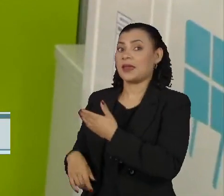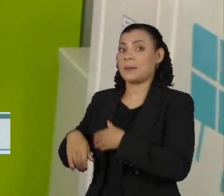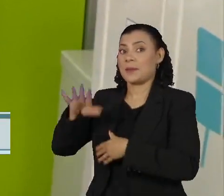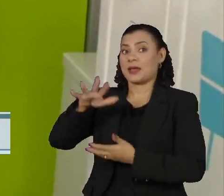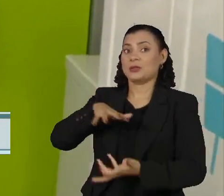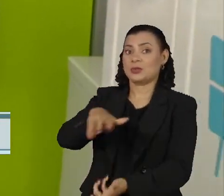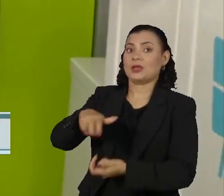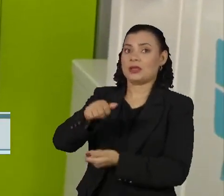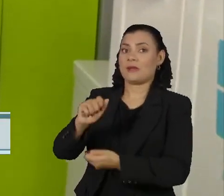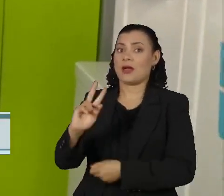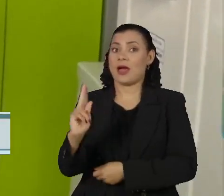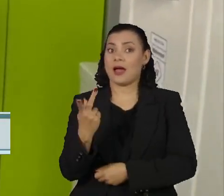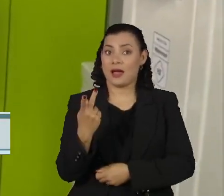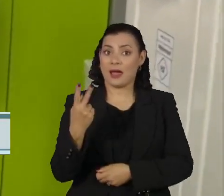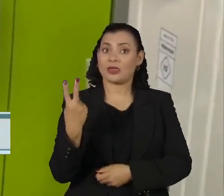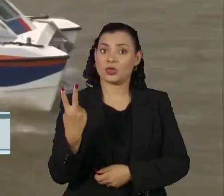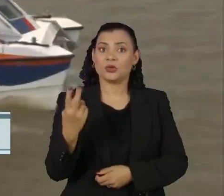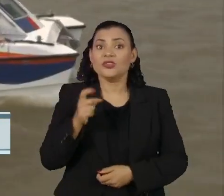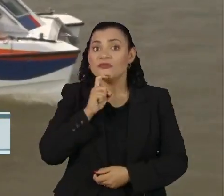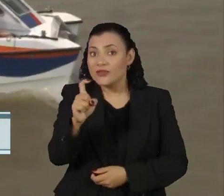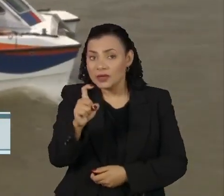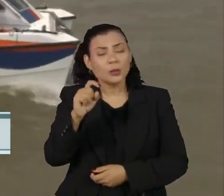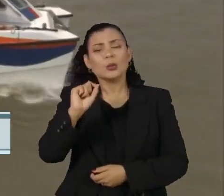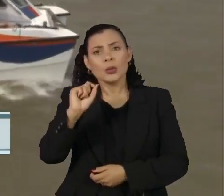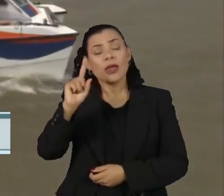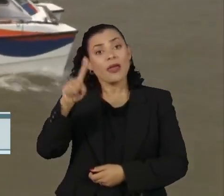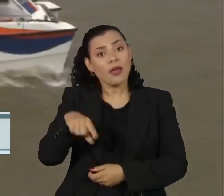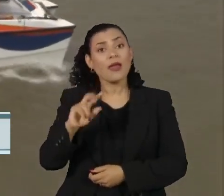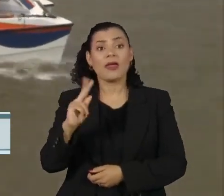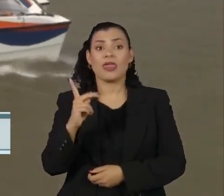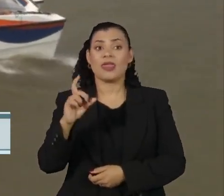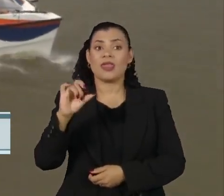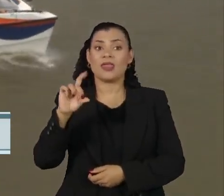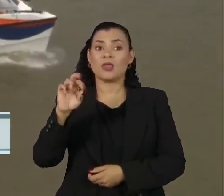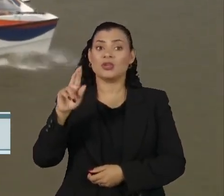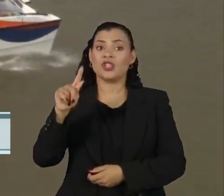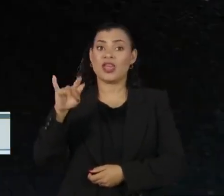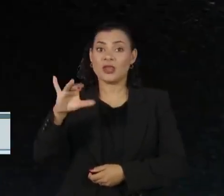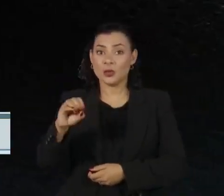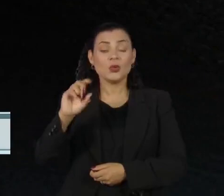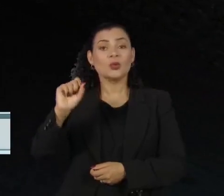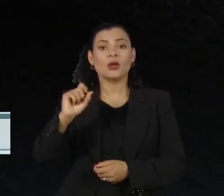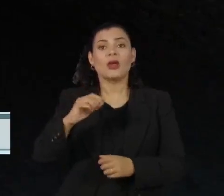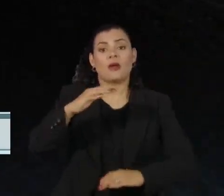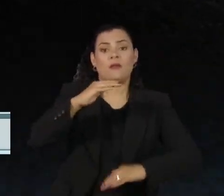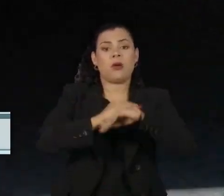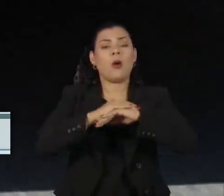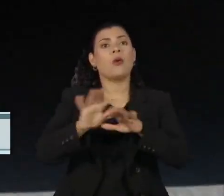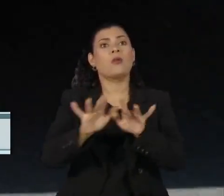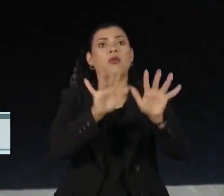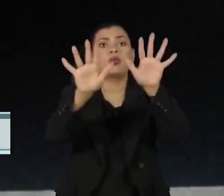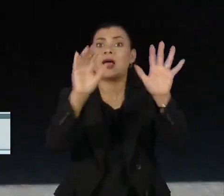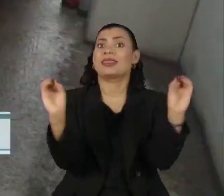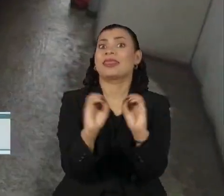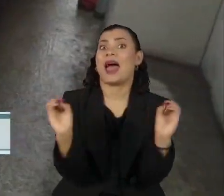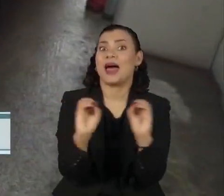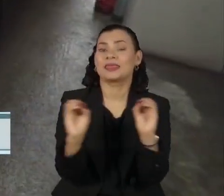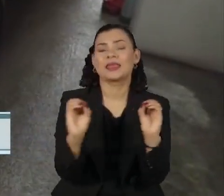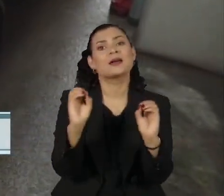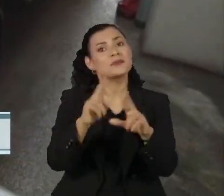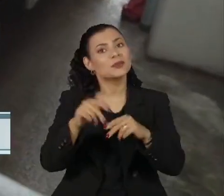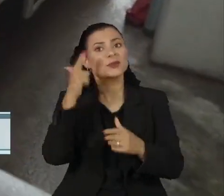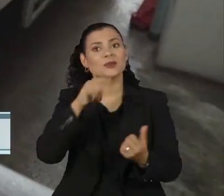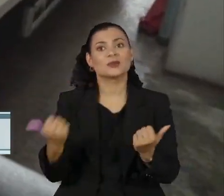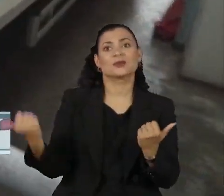década. O hidrogênio verde pode ser obtido sem emissão de gases de efeito estufa, causadores do aquecimento global, e